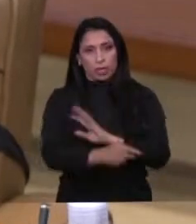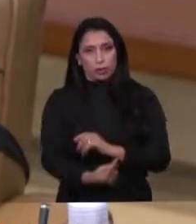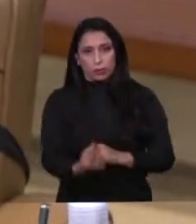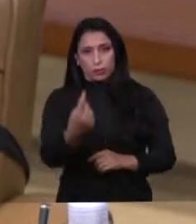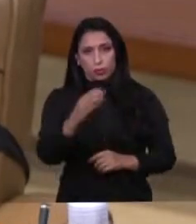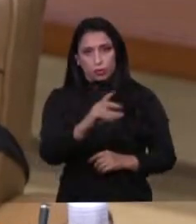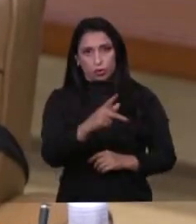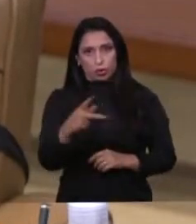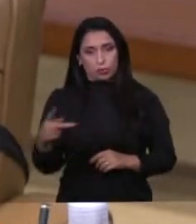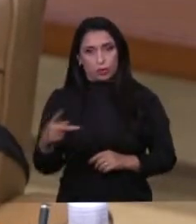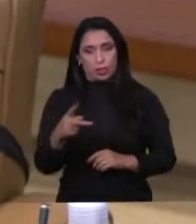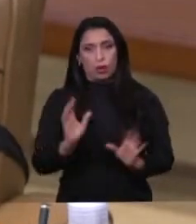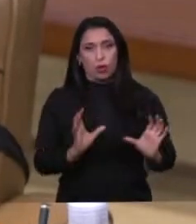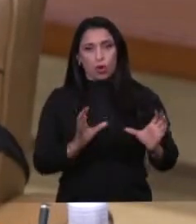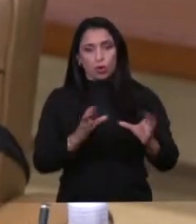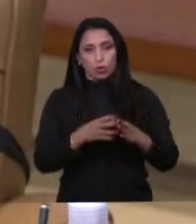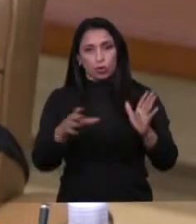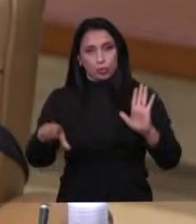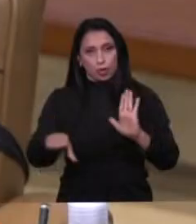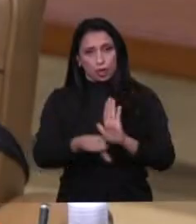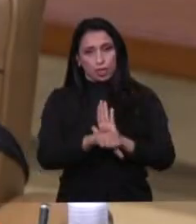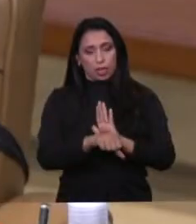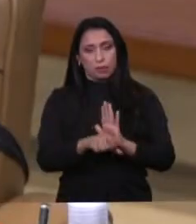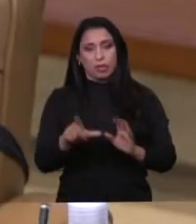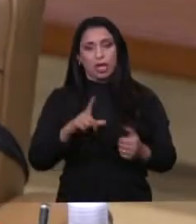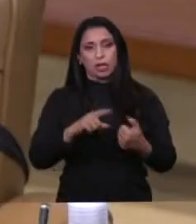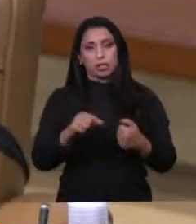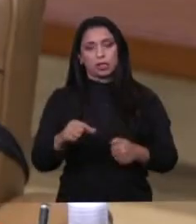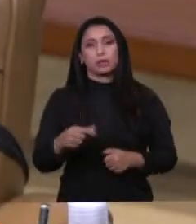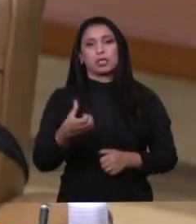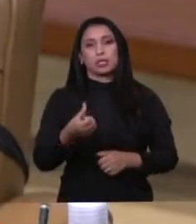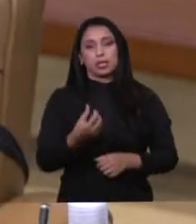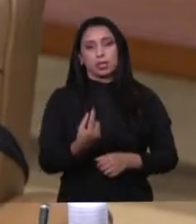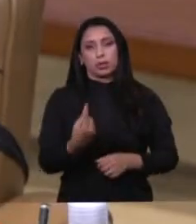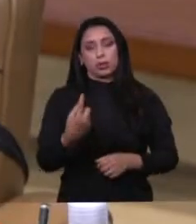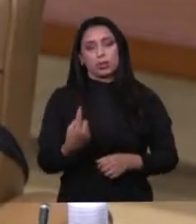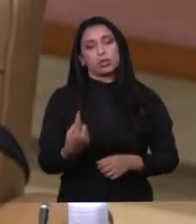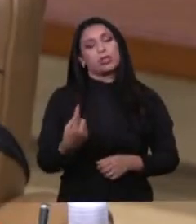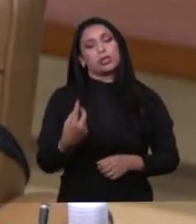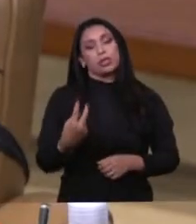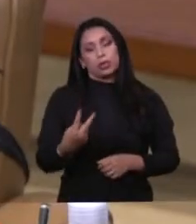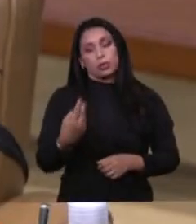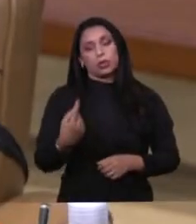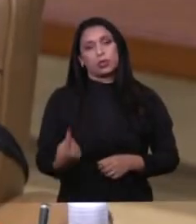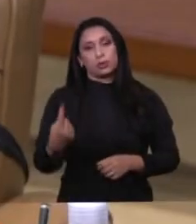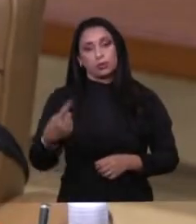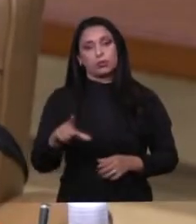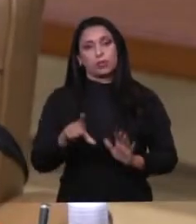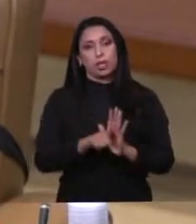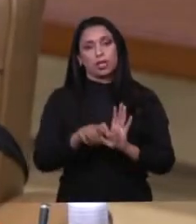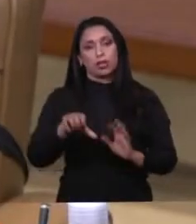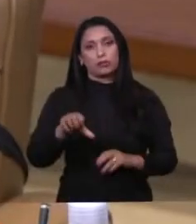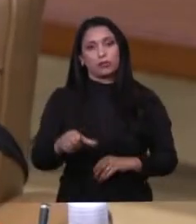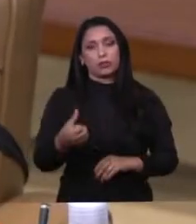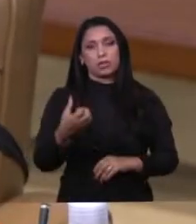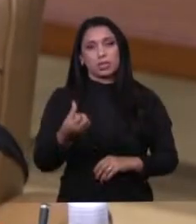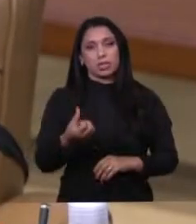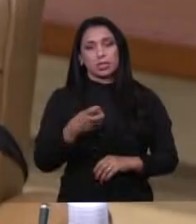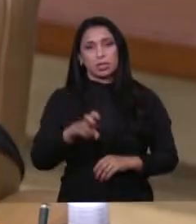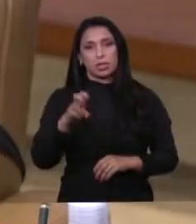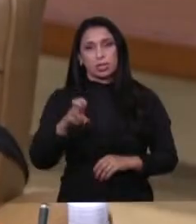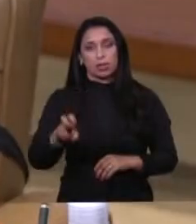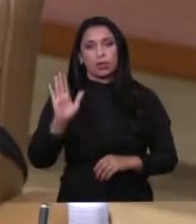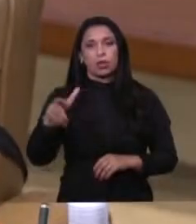associação criminosa. E no artigo 62.1 da Lei 9.605, de 98,